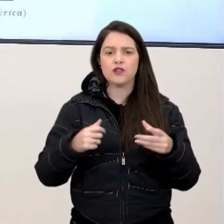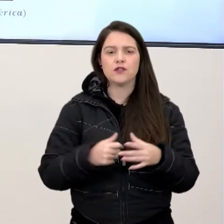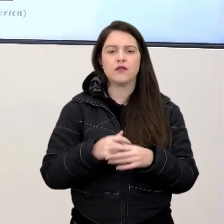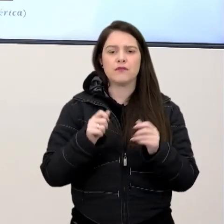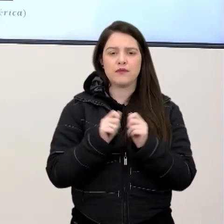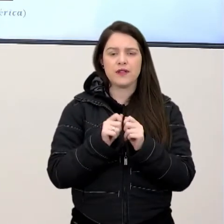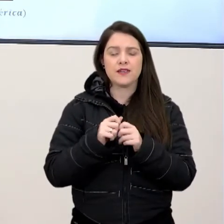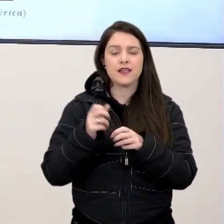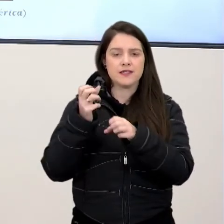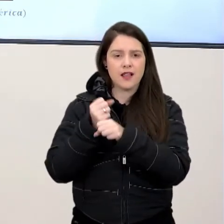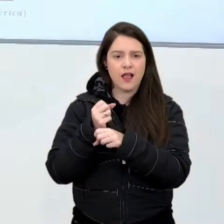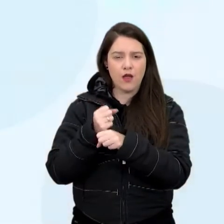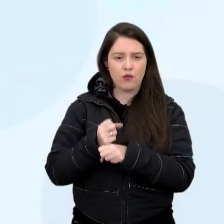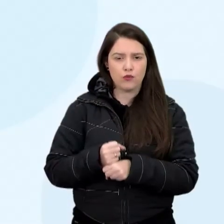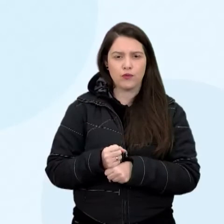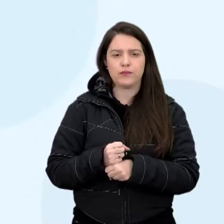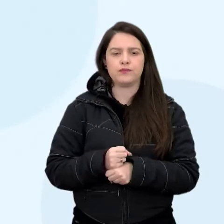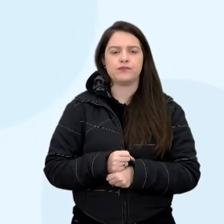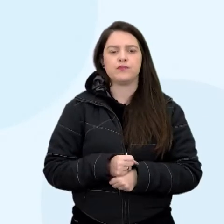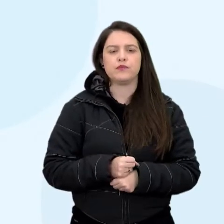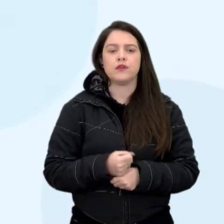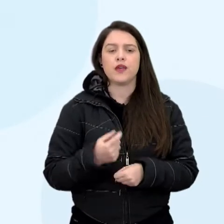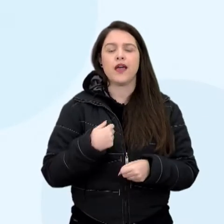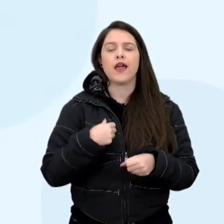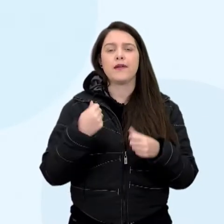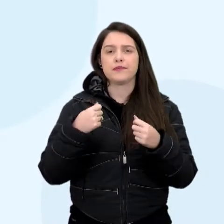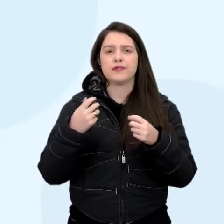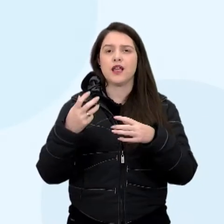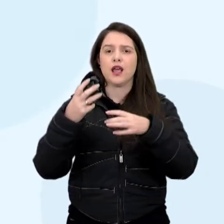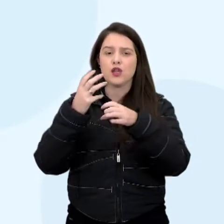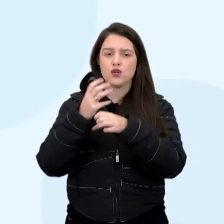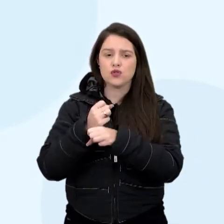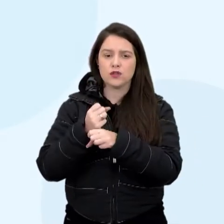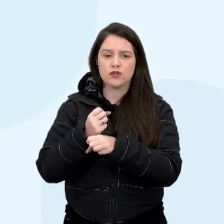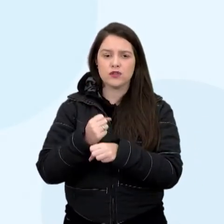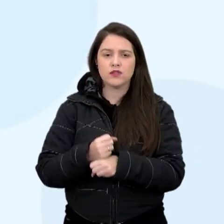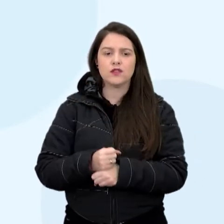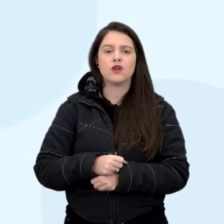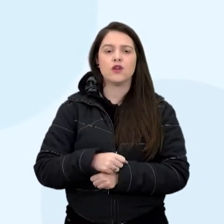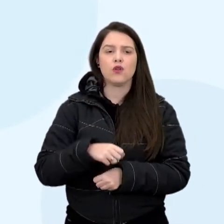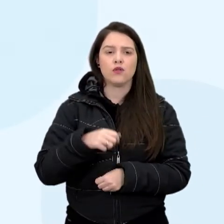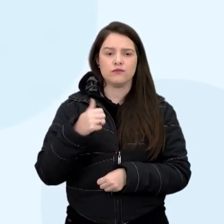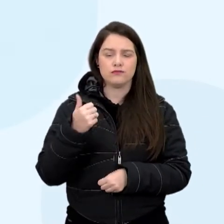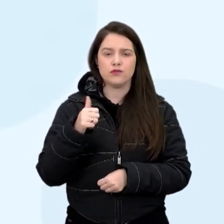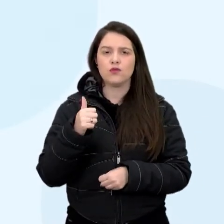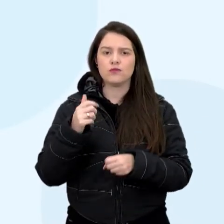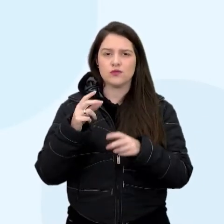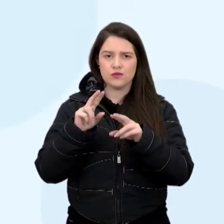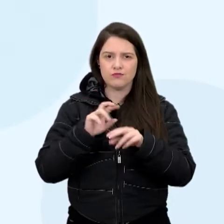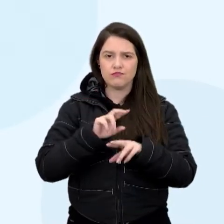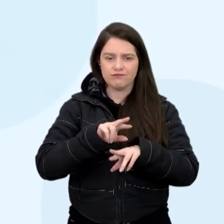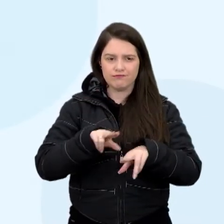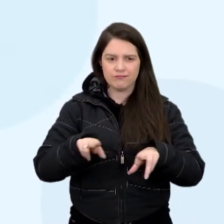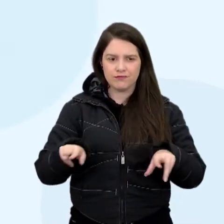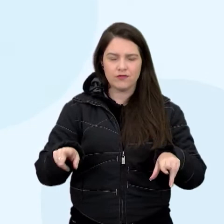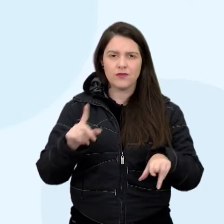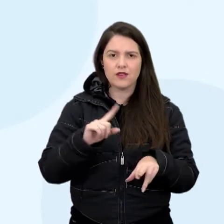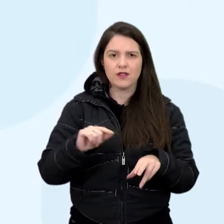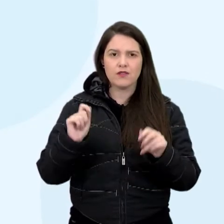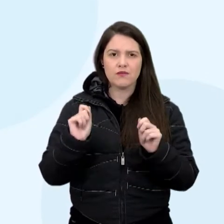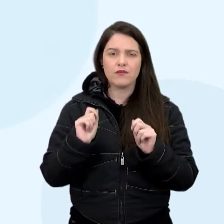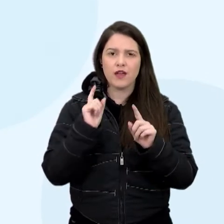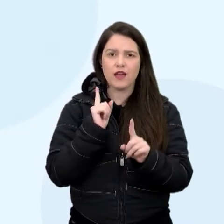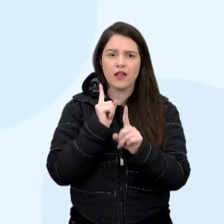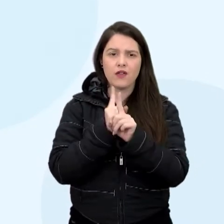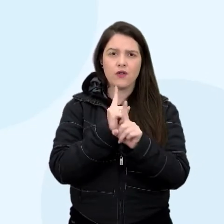esses cálculos aqui. E aí, a gente fazendo somatório, né, desses 11 termos, né, o I variando de 1 até 11, você vai